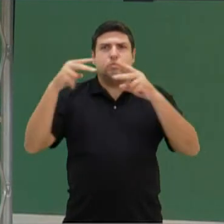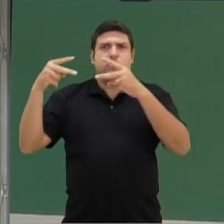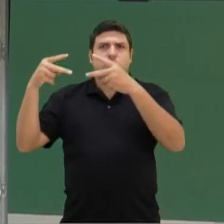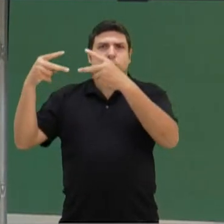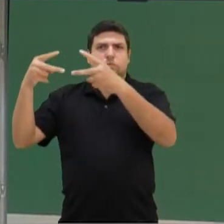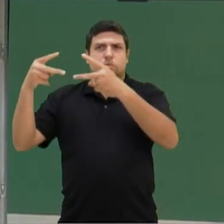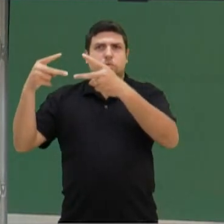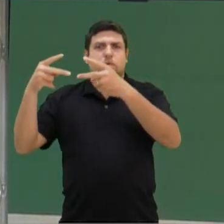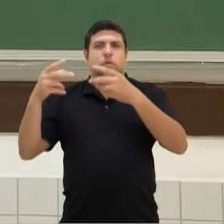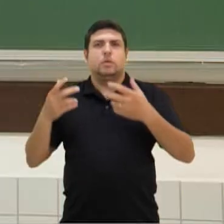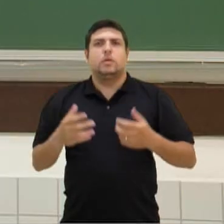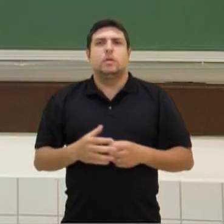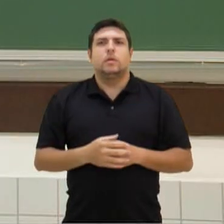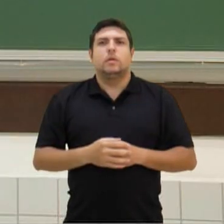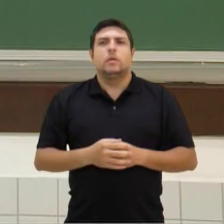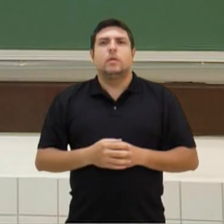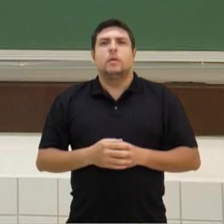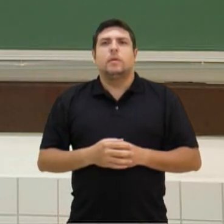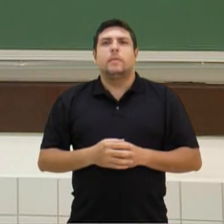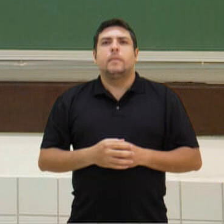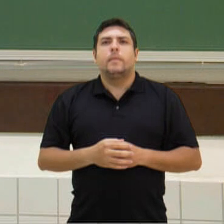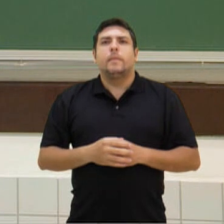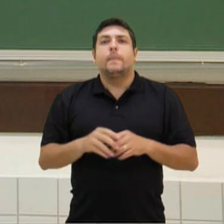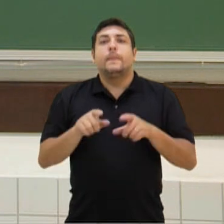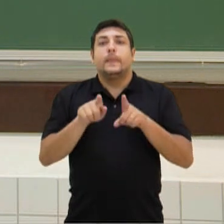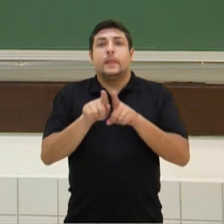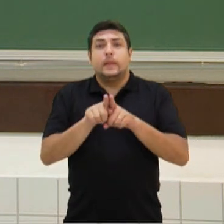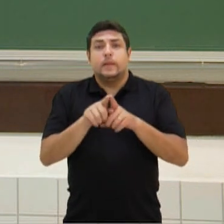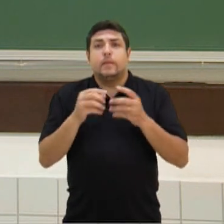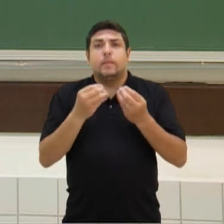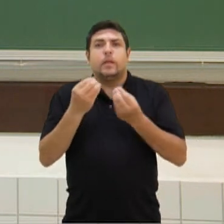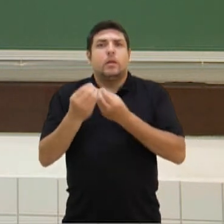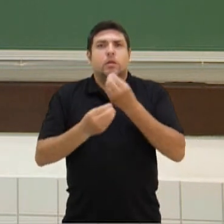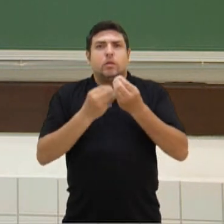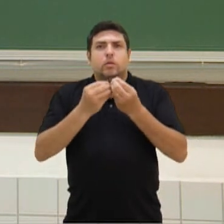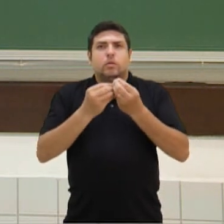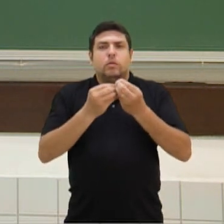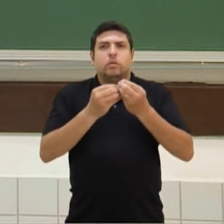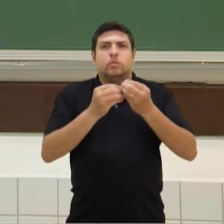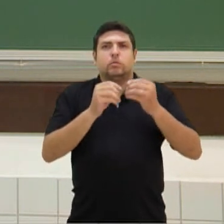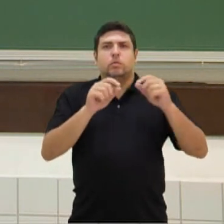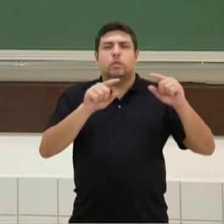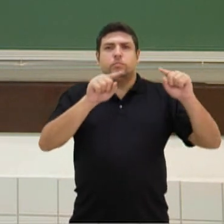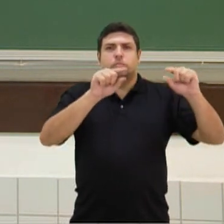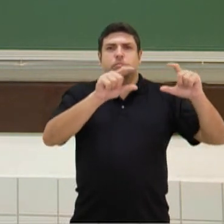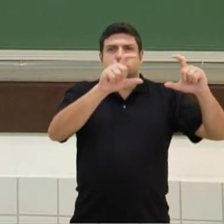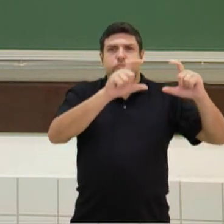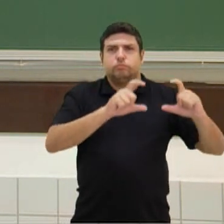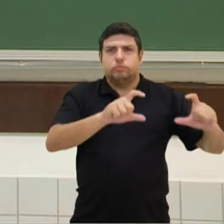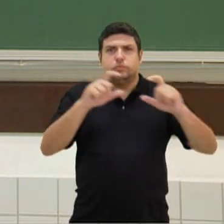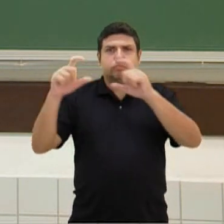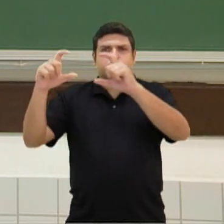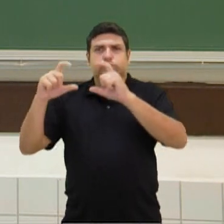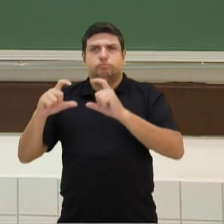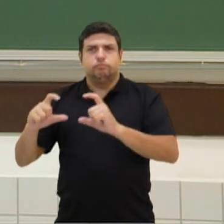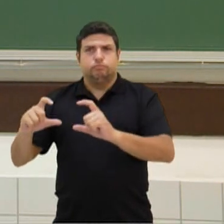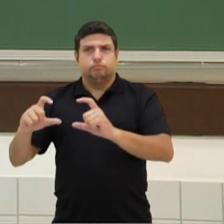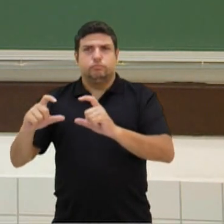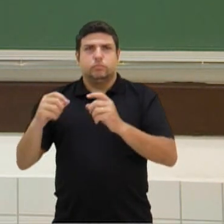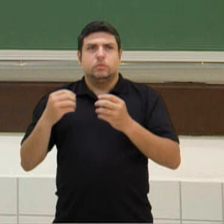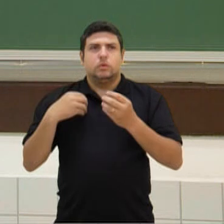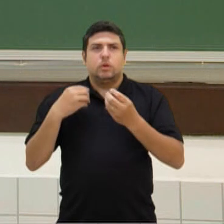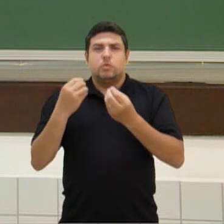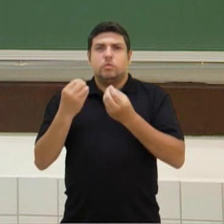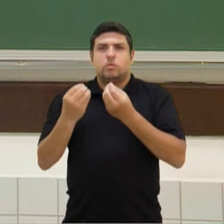nas inequações. Então, fazendo o processo da decomposição da inequação geral, né, no formato